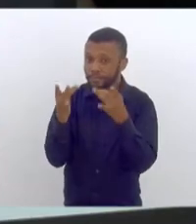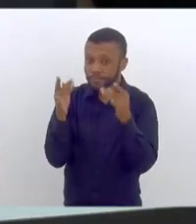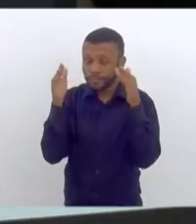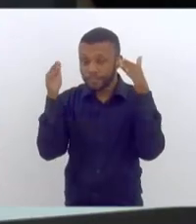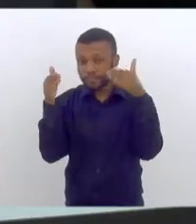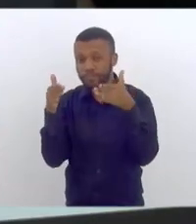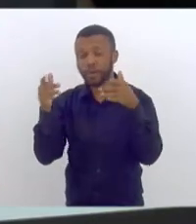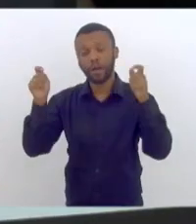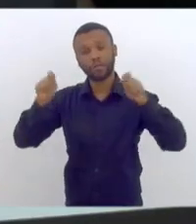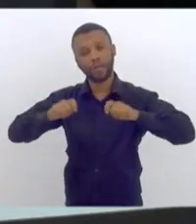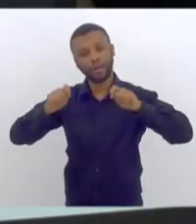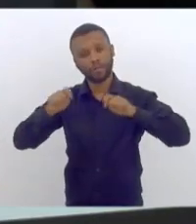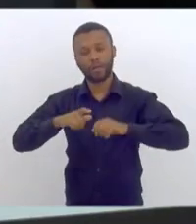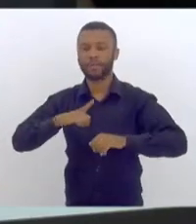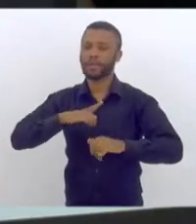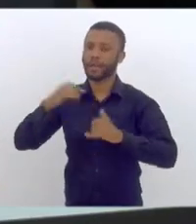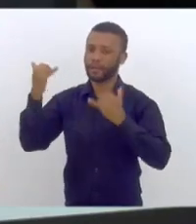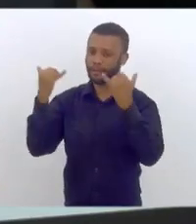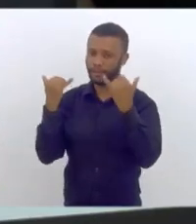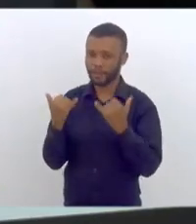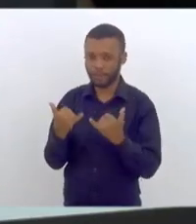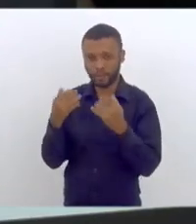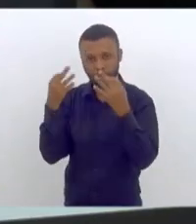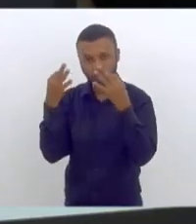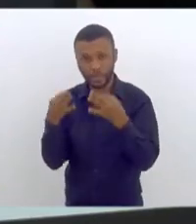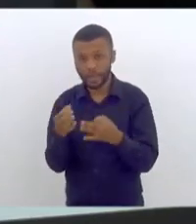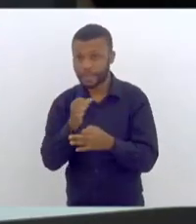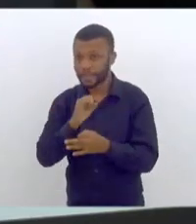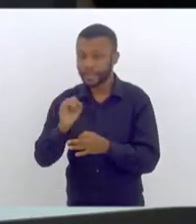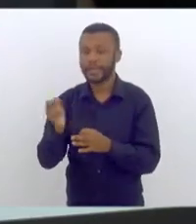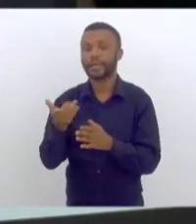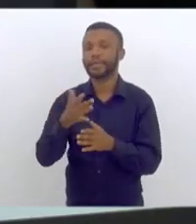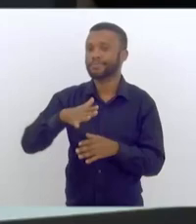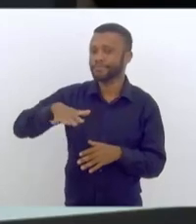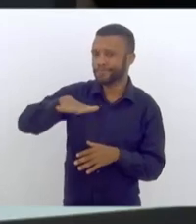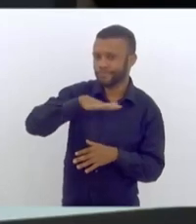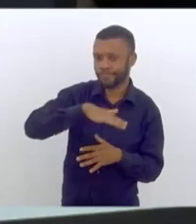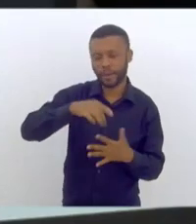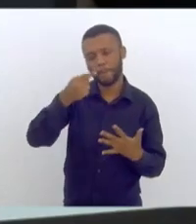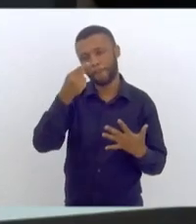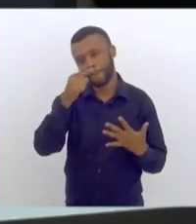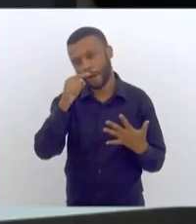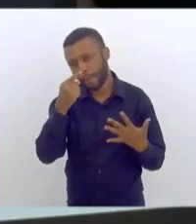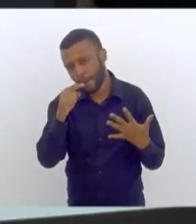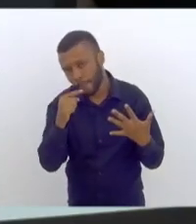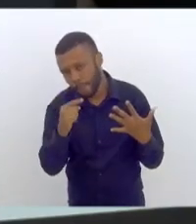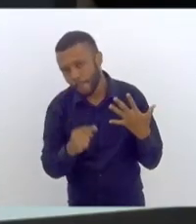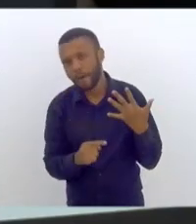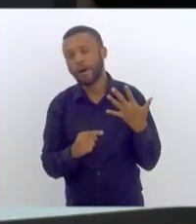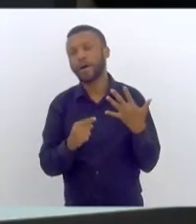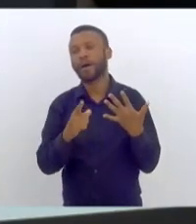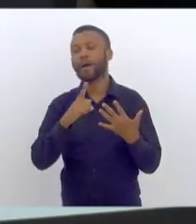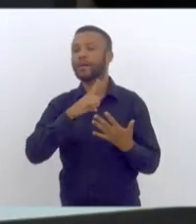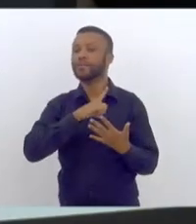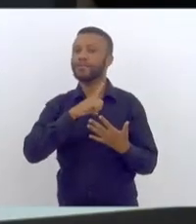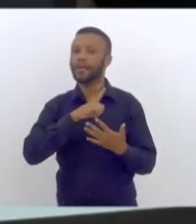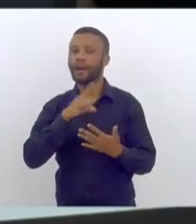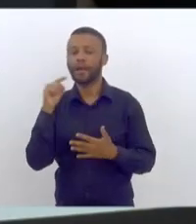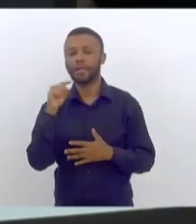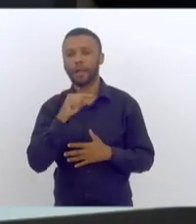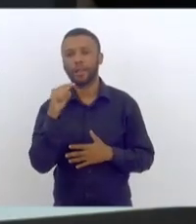fornecer essa informação se esse segmentos essas sinais né Elas tiveram ali